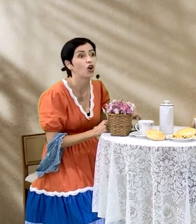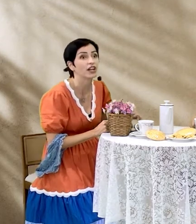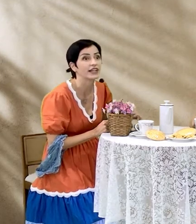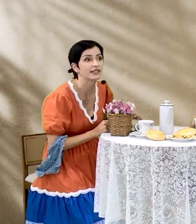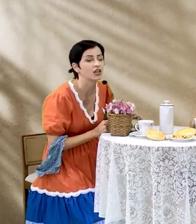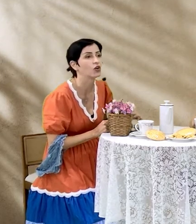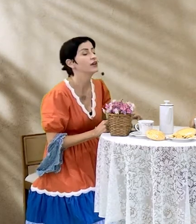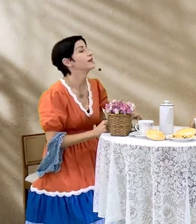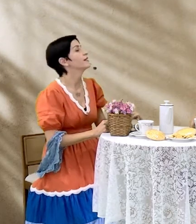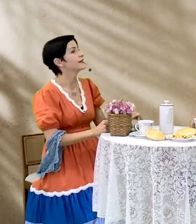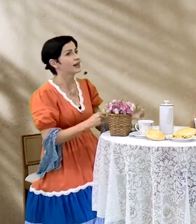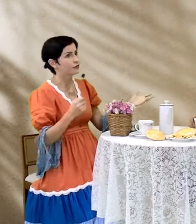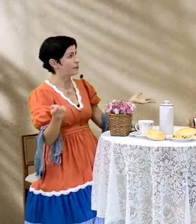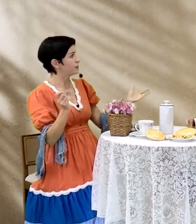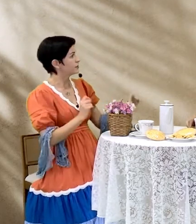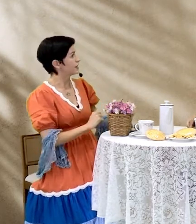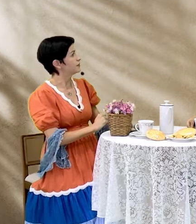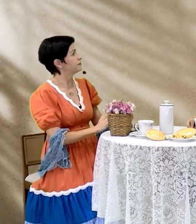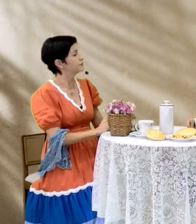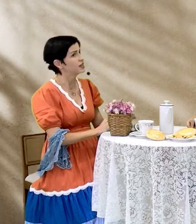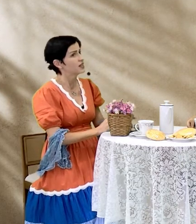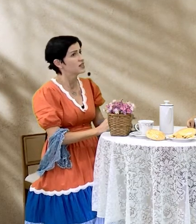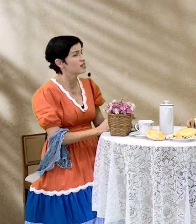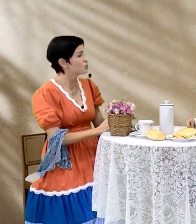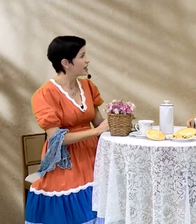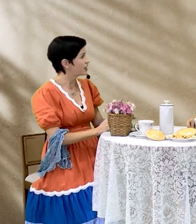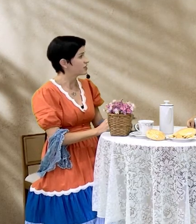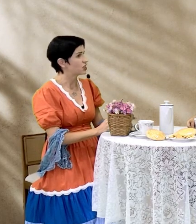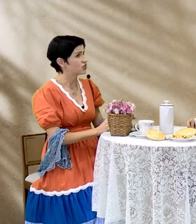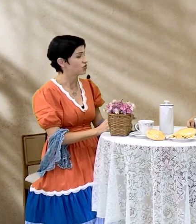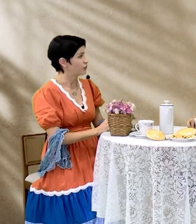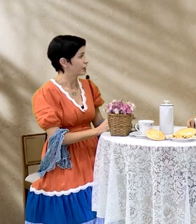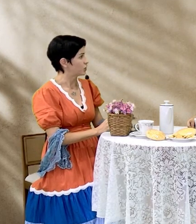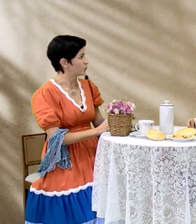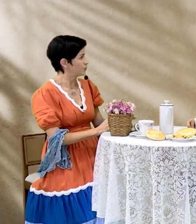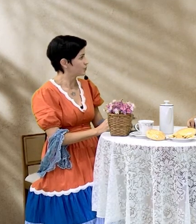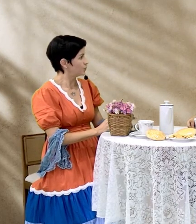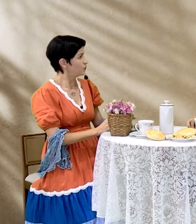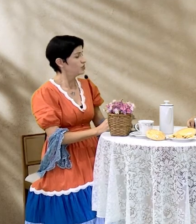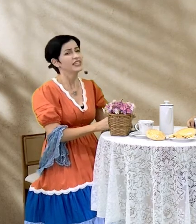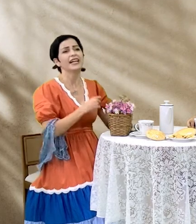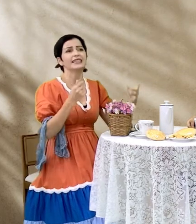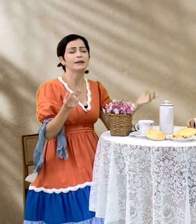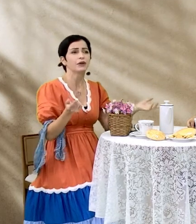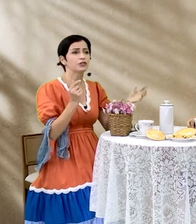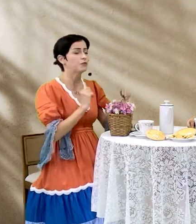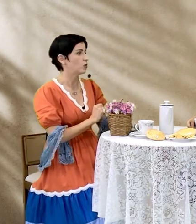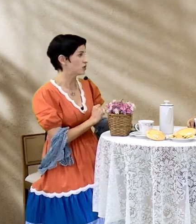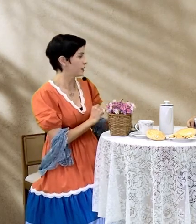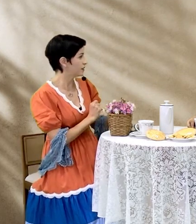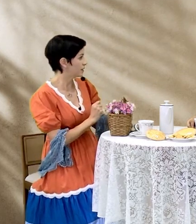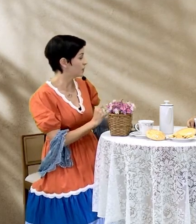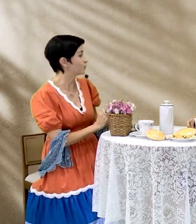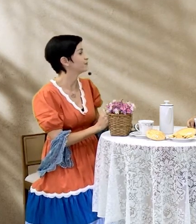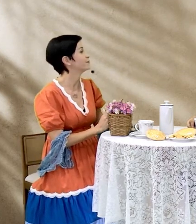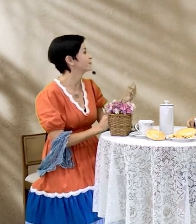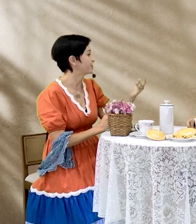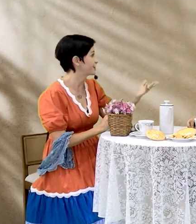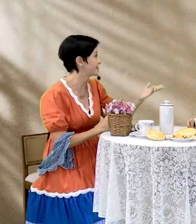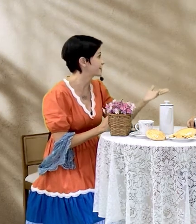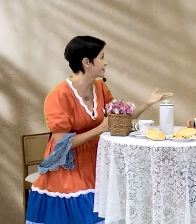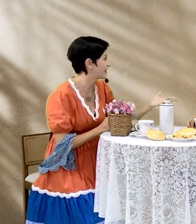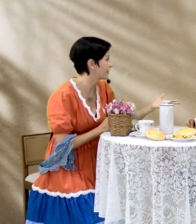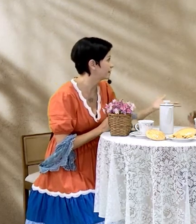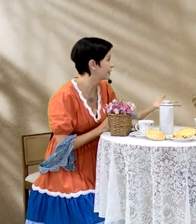e tudo olhando assim, ó. E ela foi perguntar. E o que é que vocês estão vendo? E cadê meu esposo? Me digam.